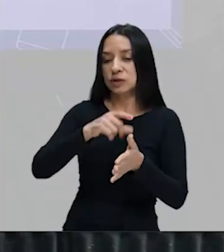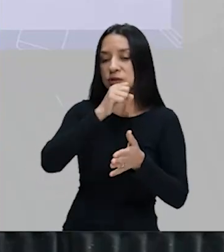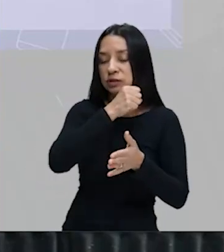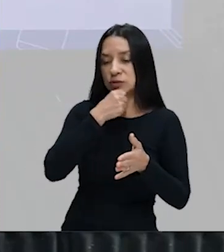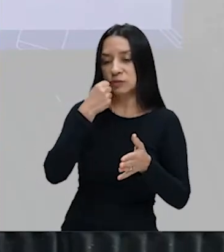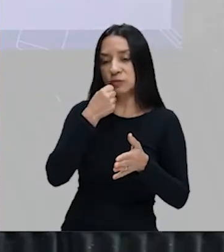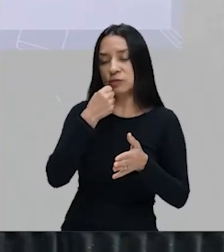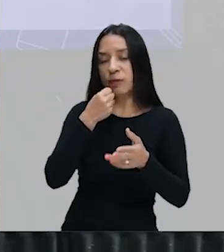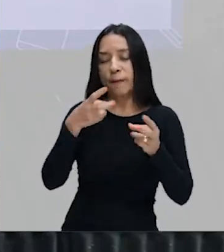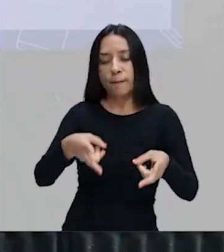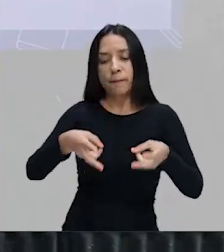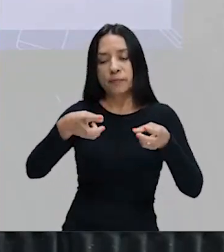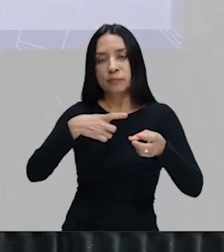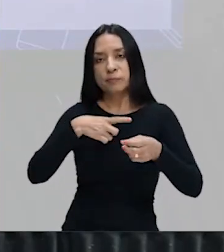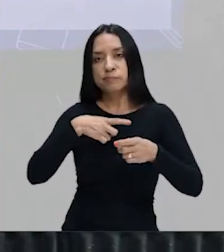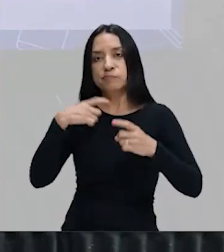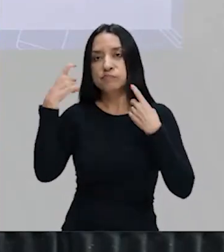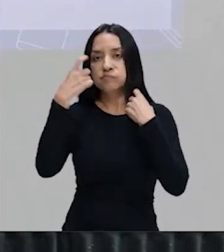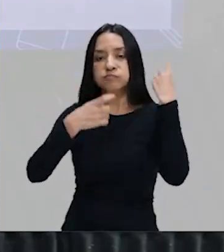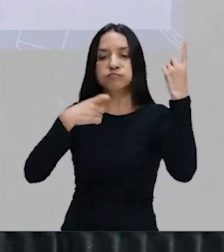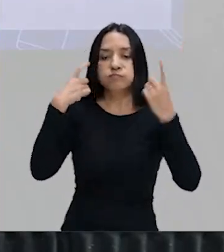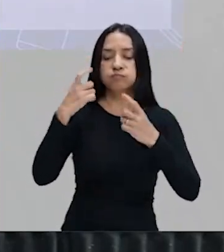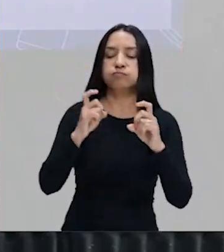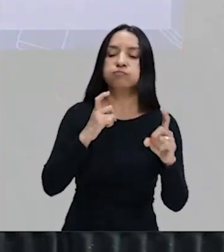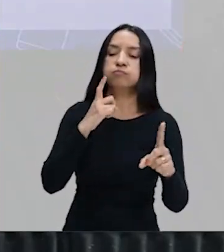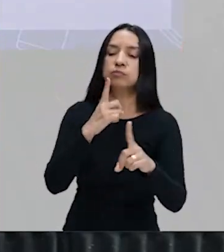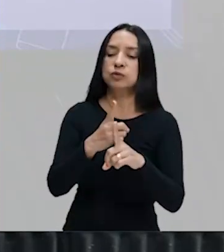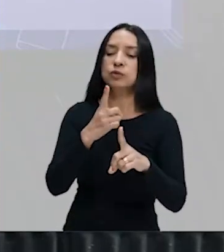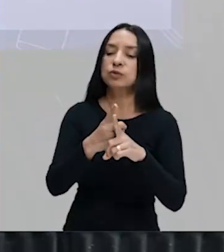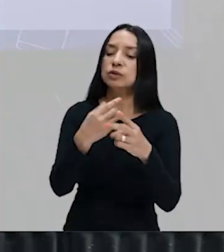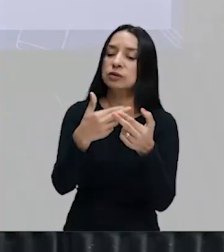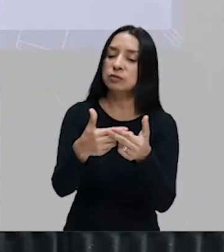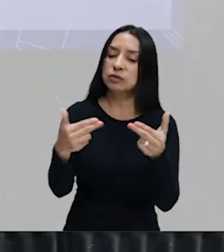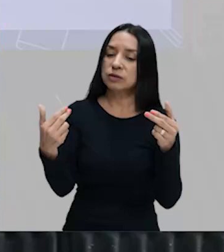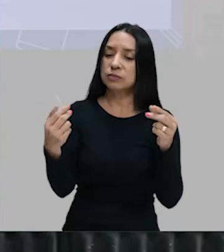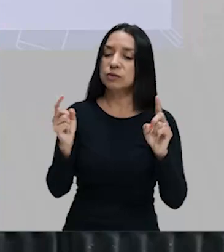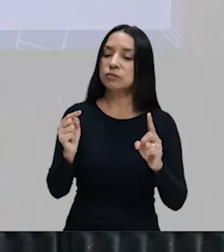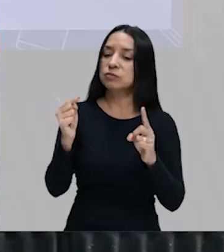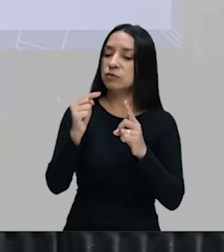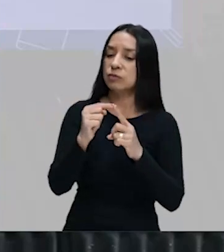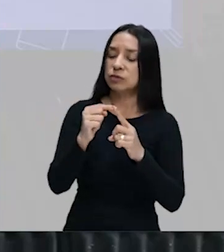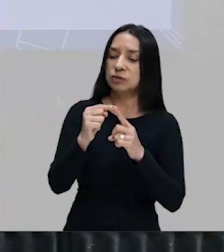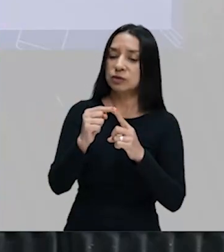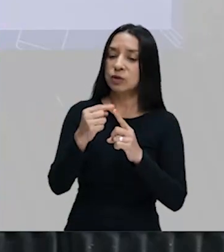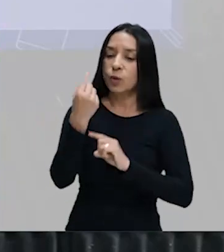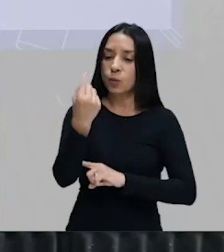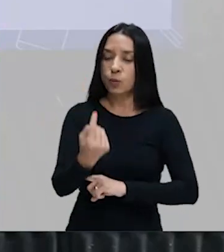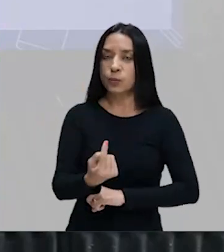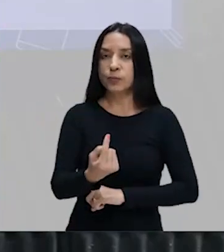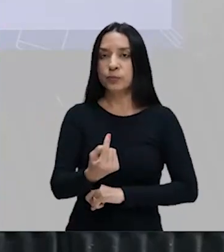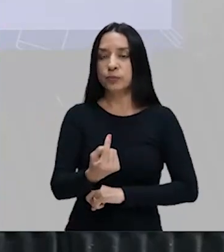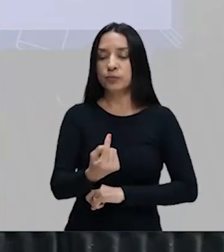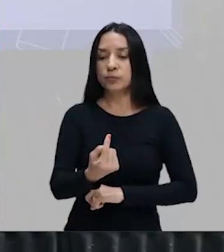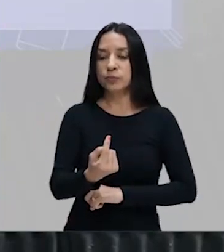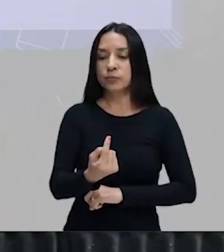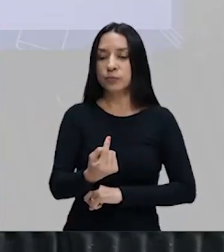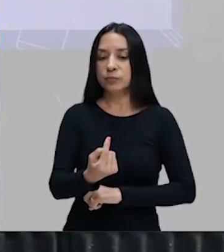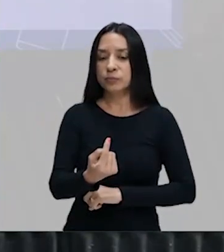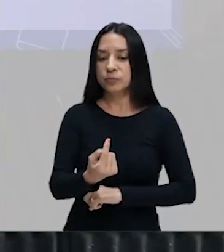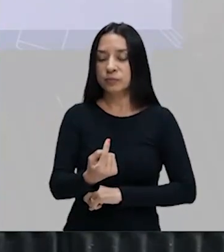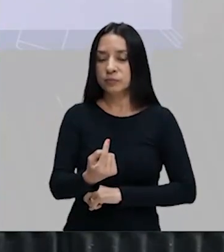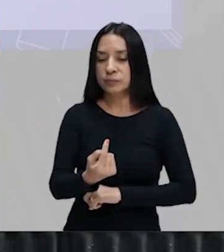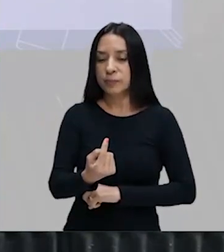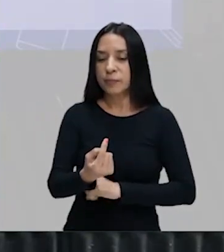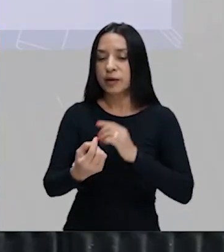têm uma preocupação: encontrar um elemento, certo? Único para a origem